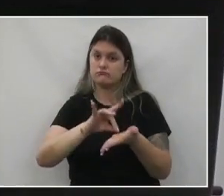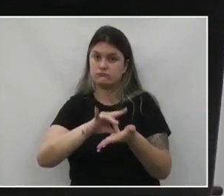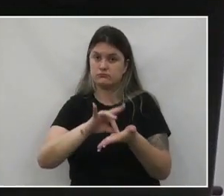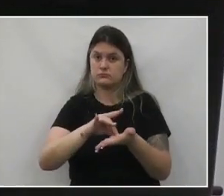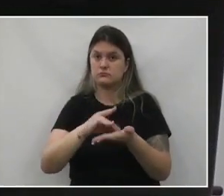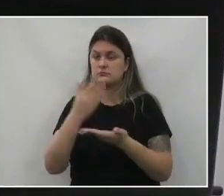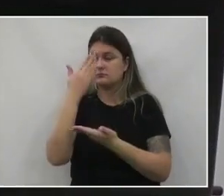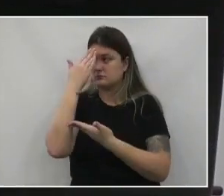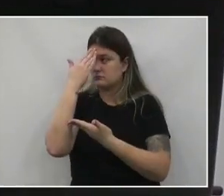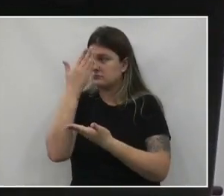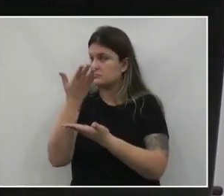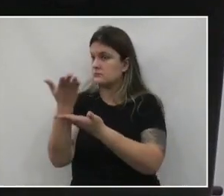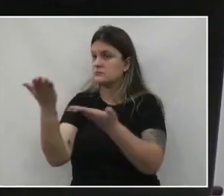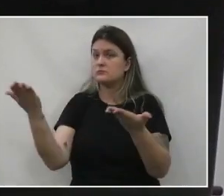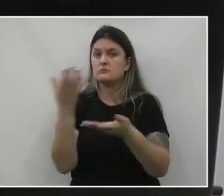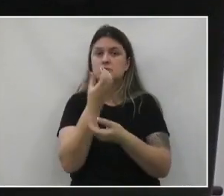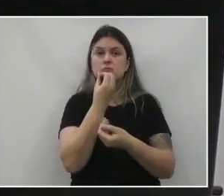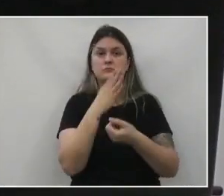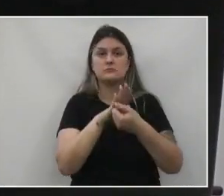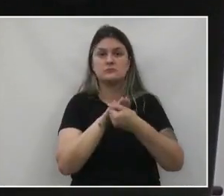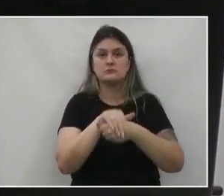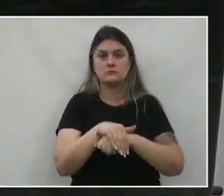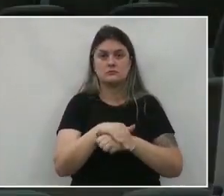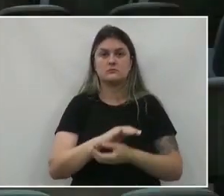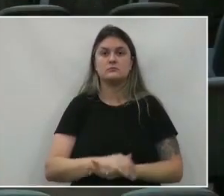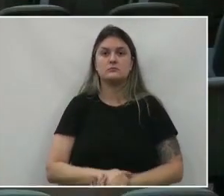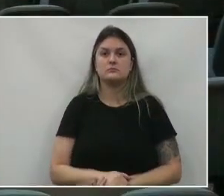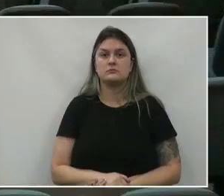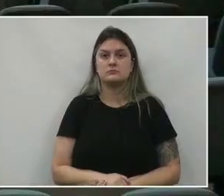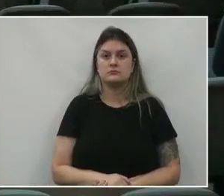senhores vereadores obrigado e boa noite